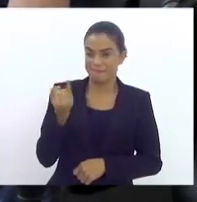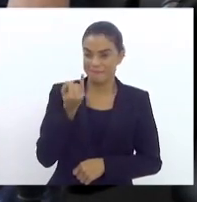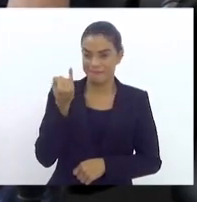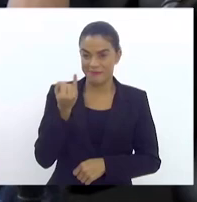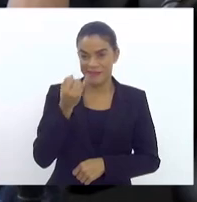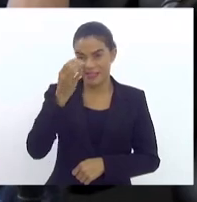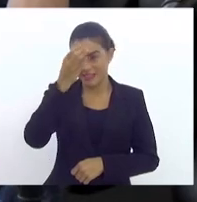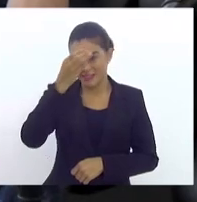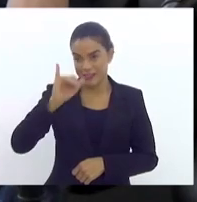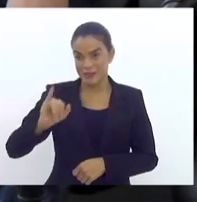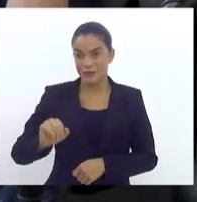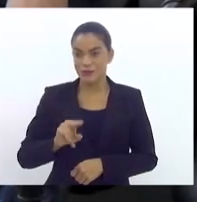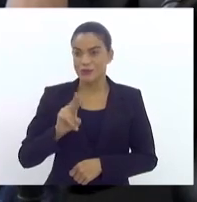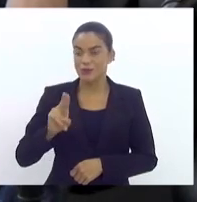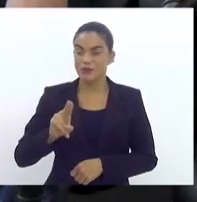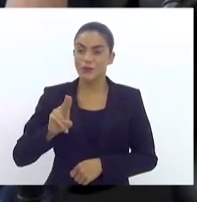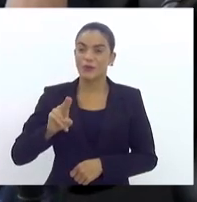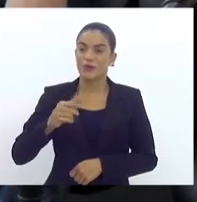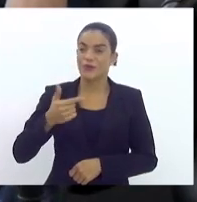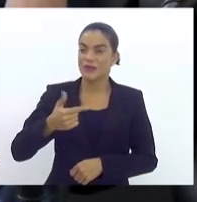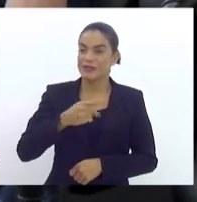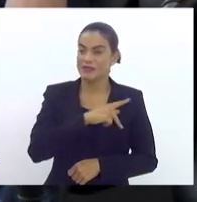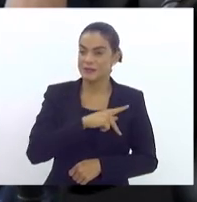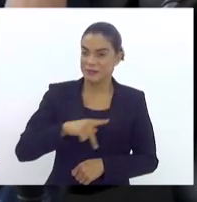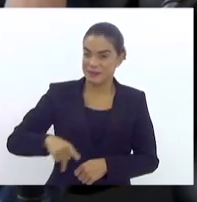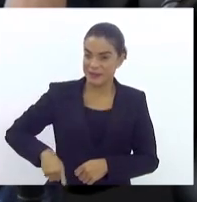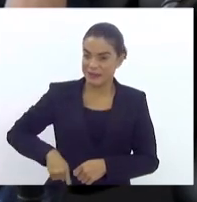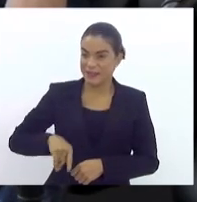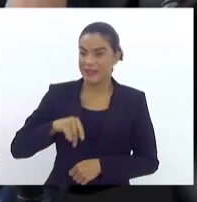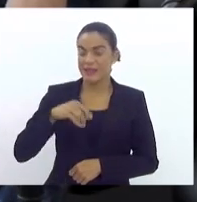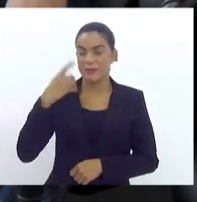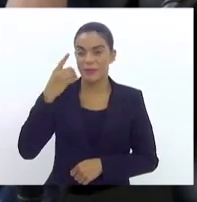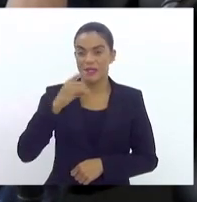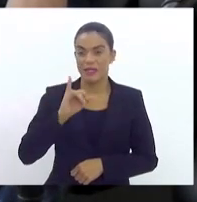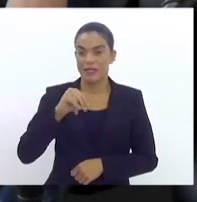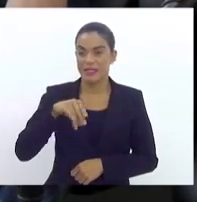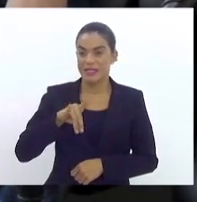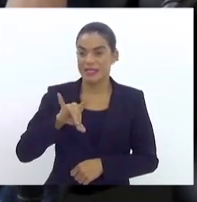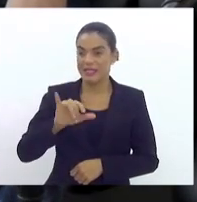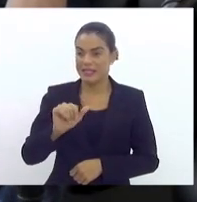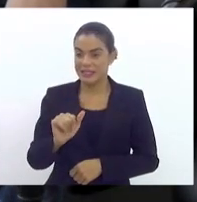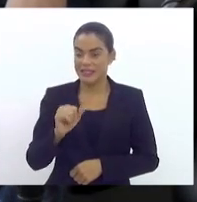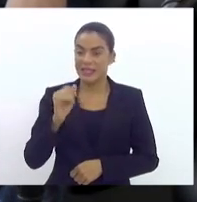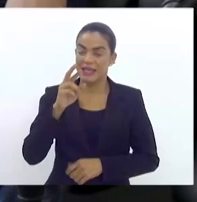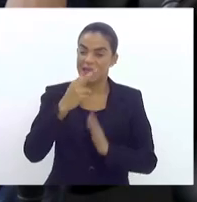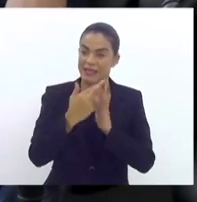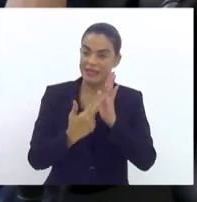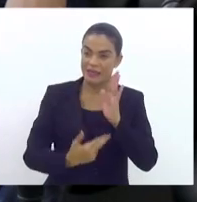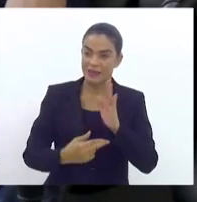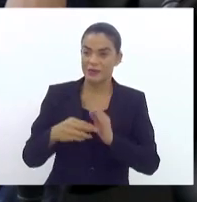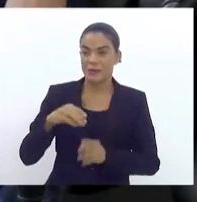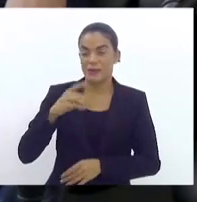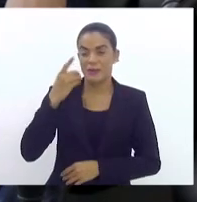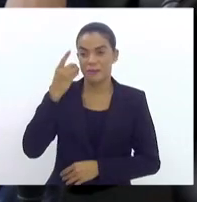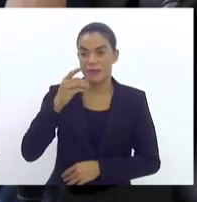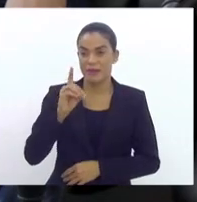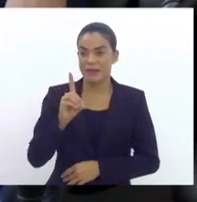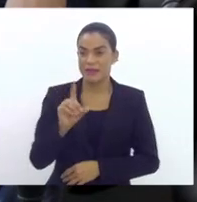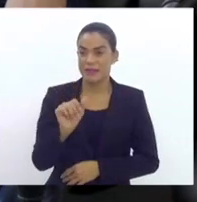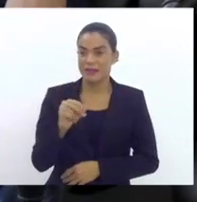te ajudo vice-presidente Deputado da Índia relatora deputada Dani Monteiro inicialmente gostaria de